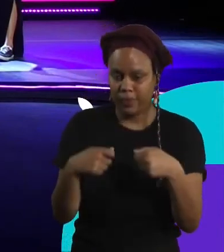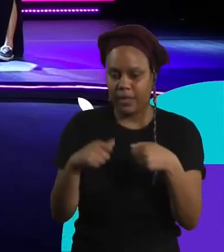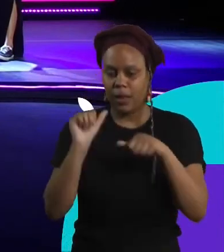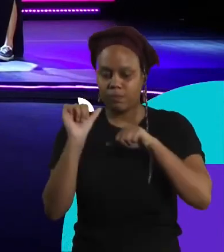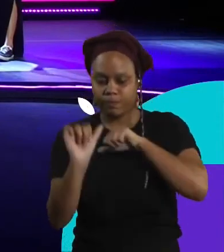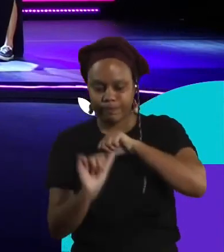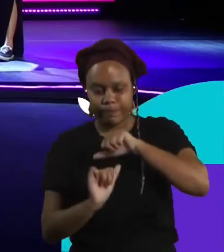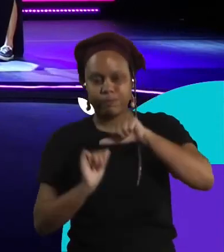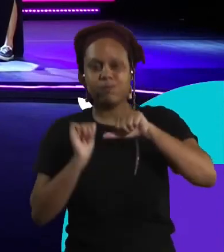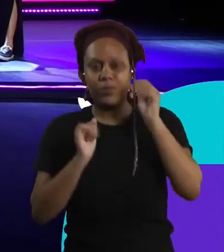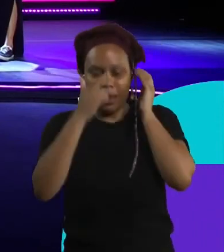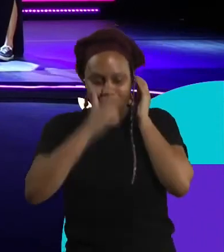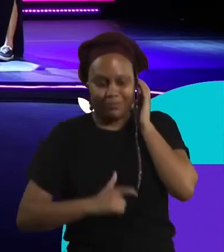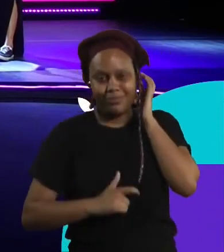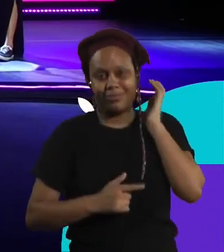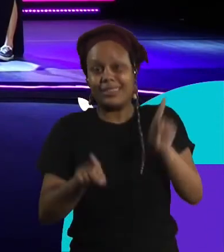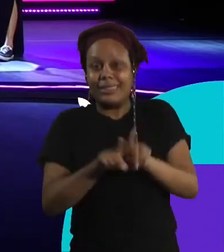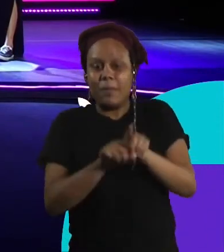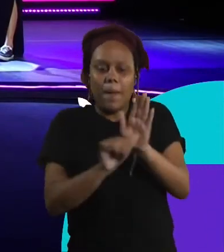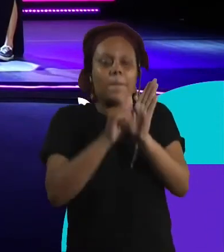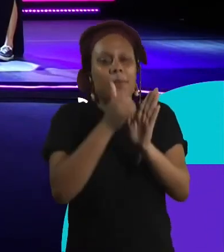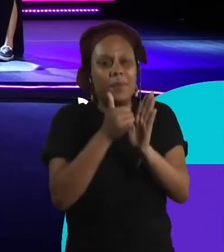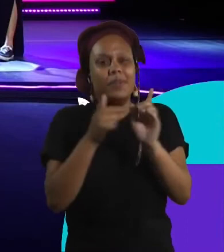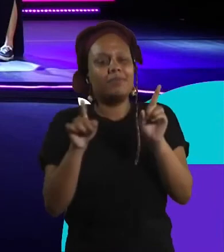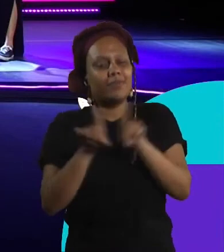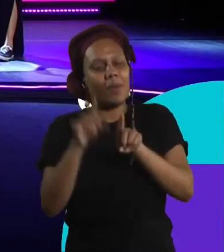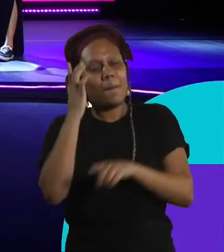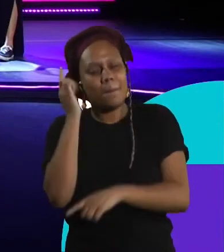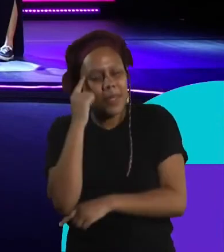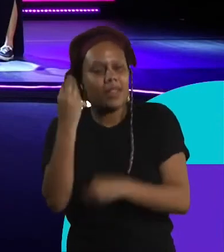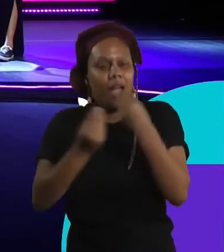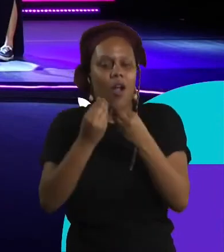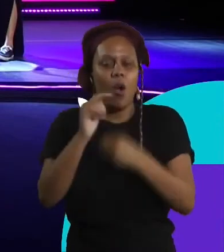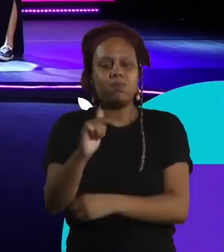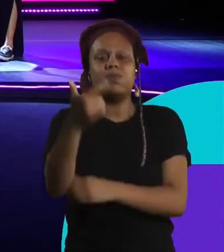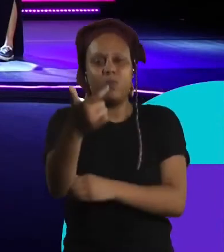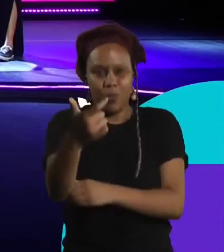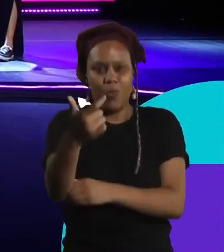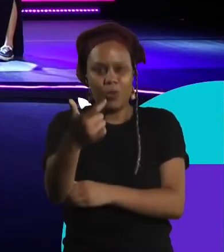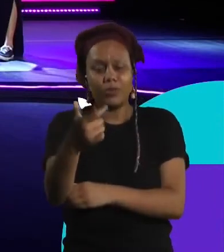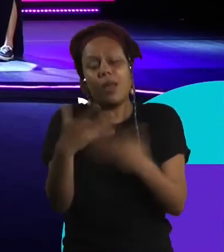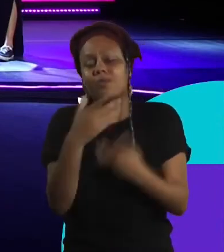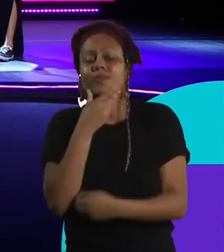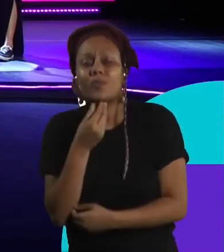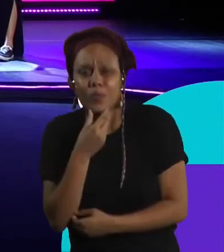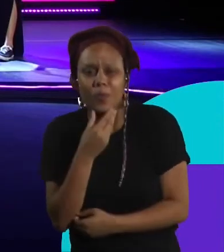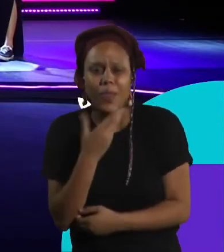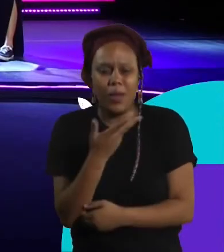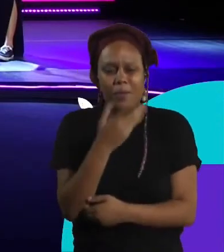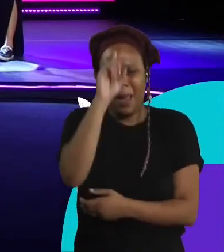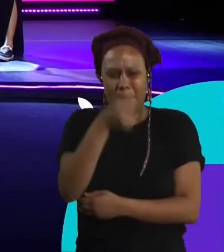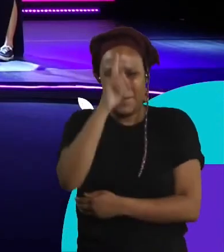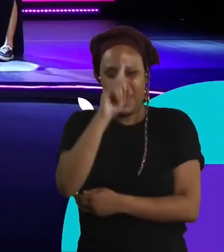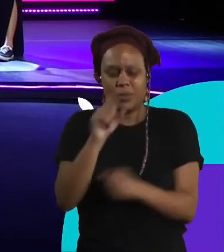você tem que se despir daquilo que é você e tentar se colocar no lugar do outro. Para os homens, quebrar os machismos, aqueles do dia a dia, aquele pequeno, sabe?